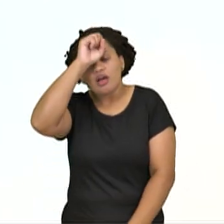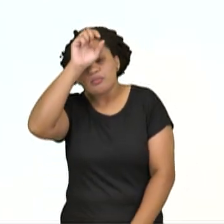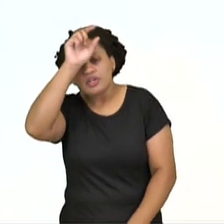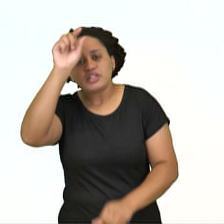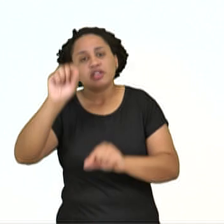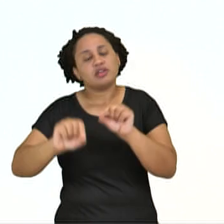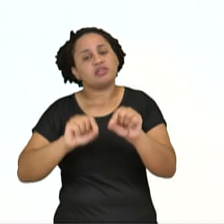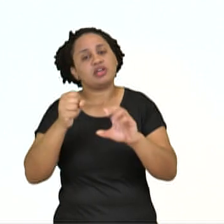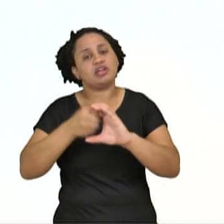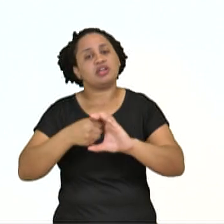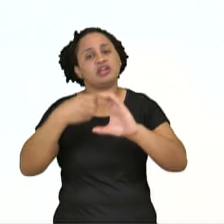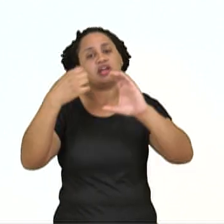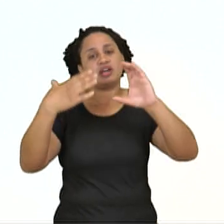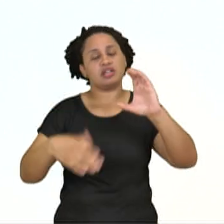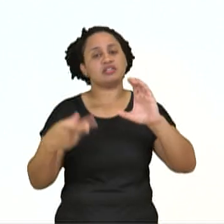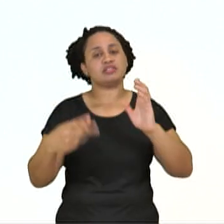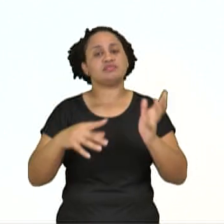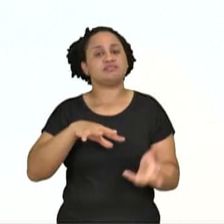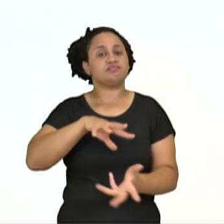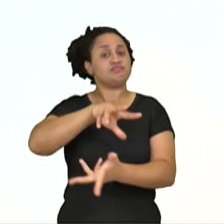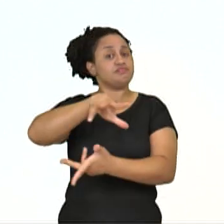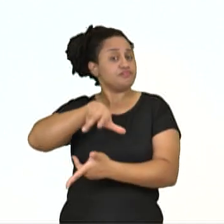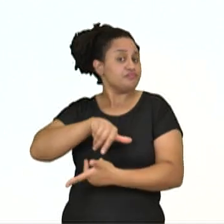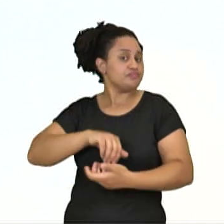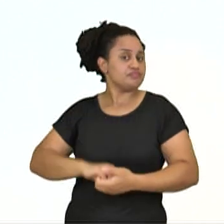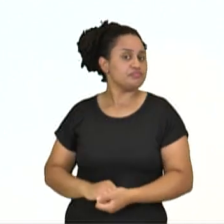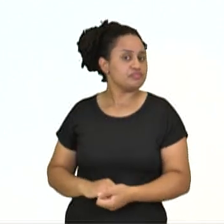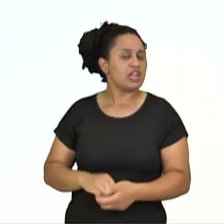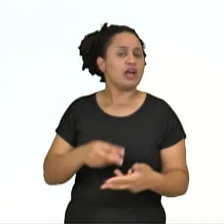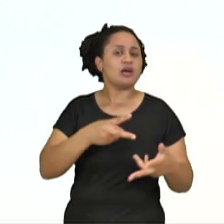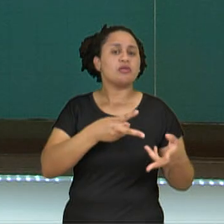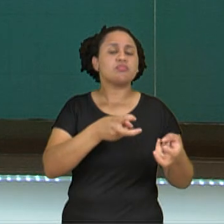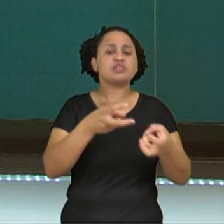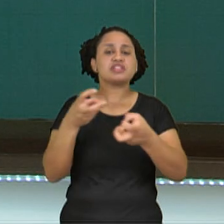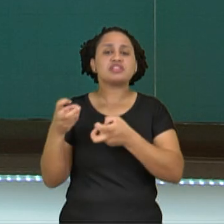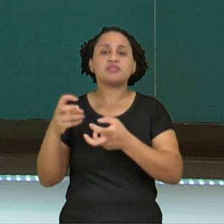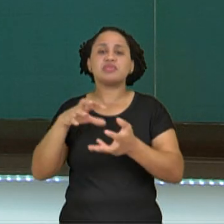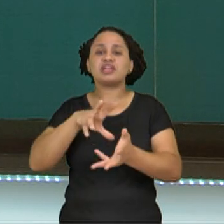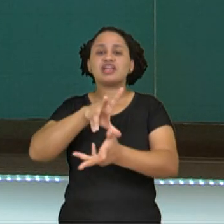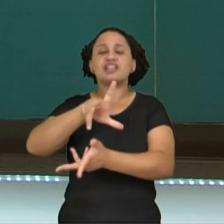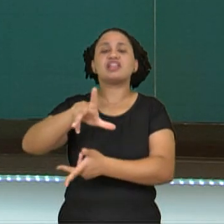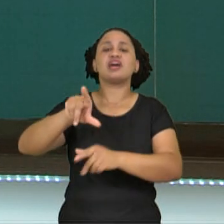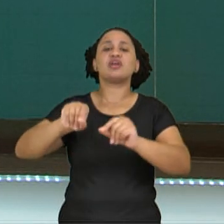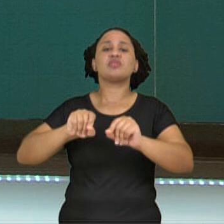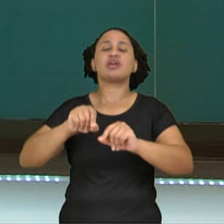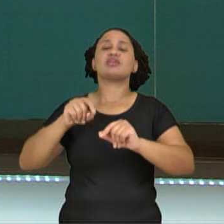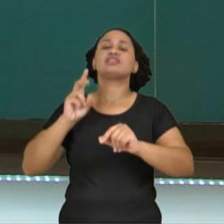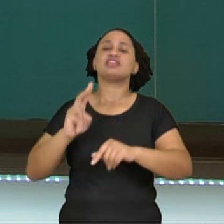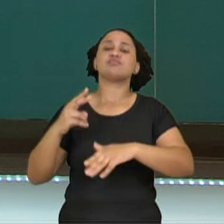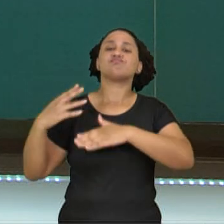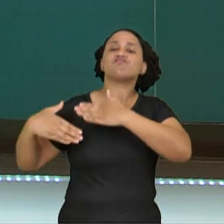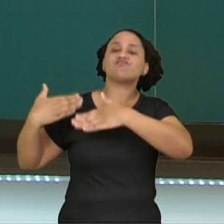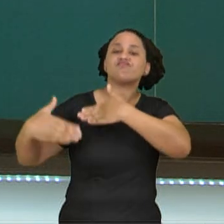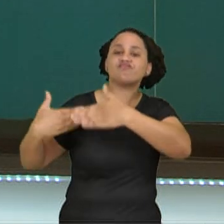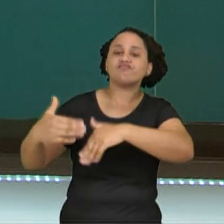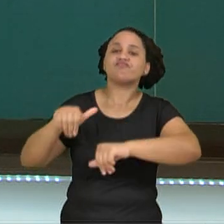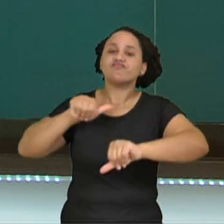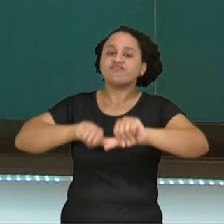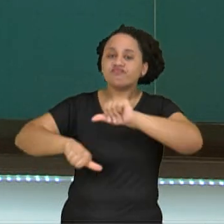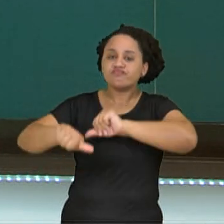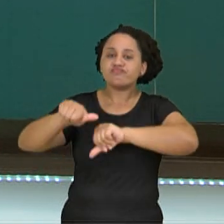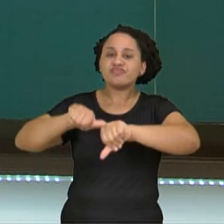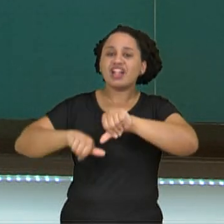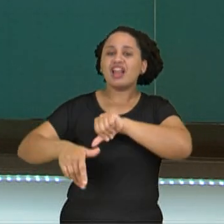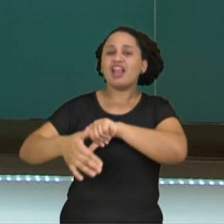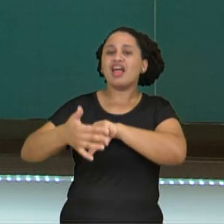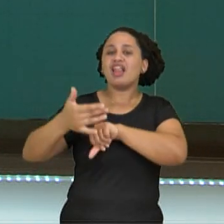sobre as características da Terra primitiva? Perceber que a Terra está em constante processo de transformação desde